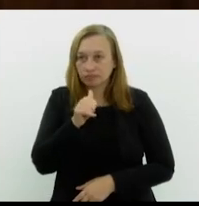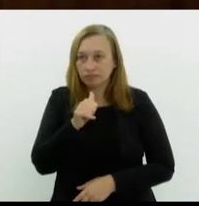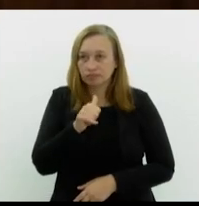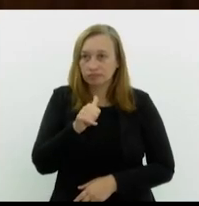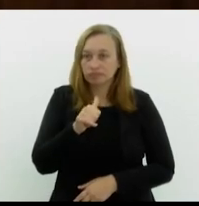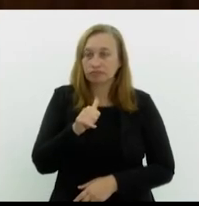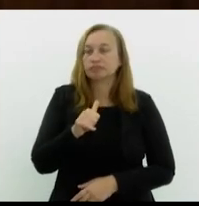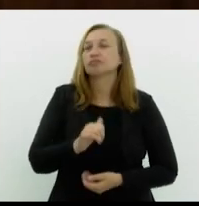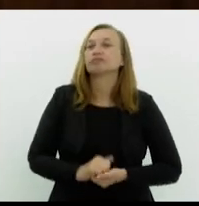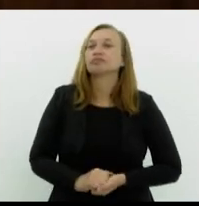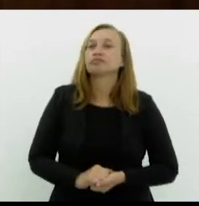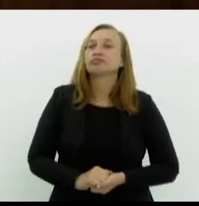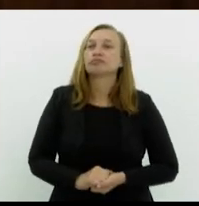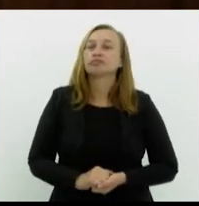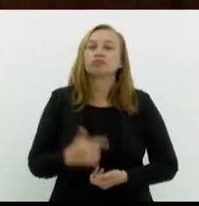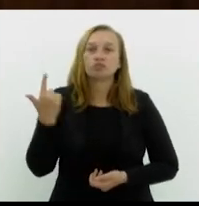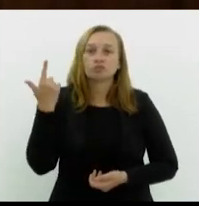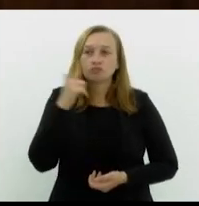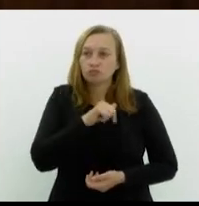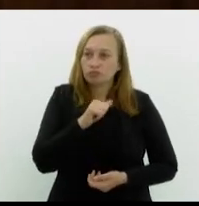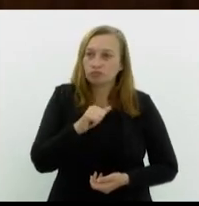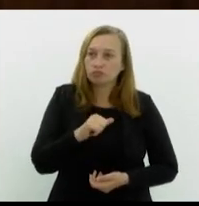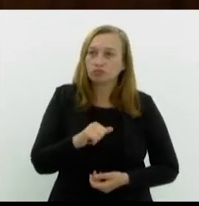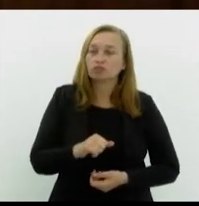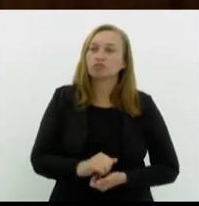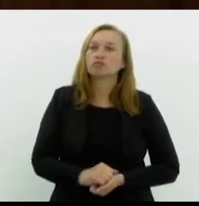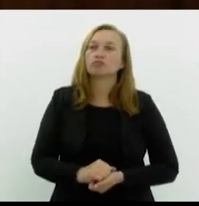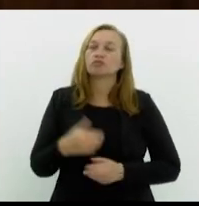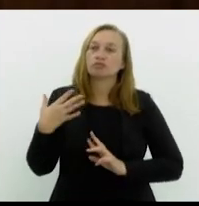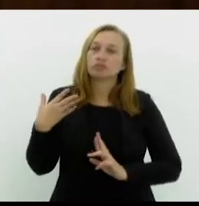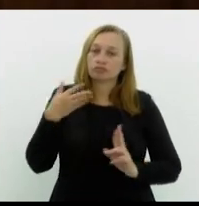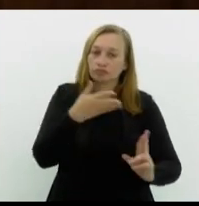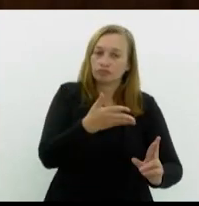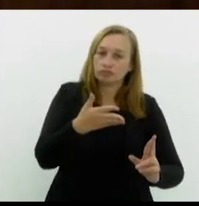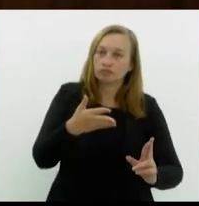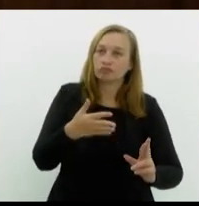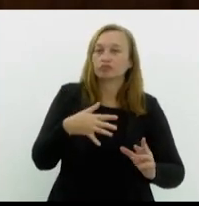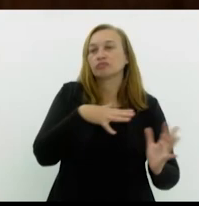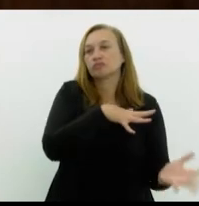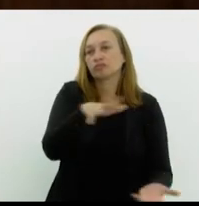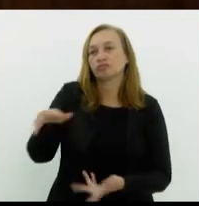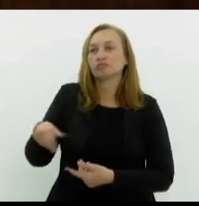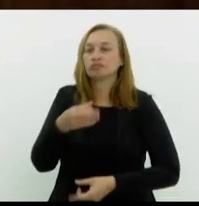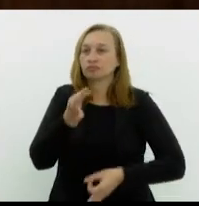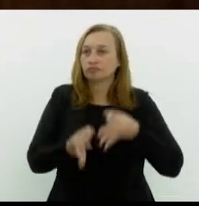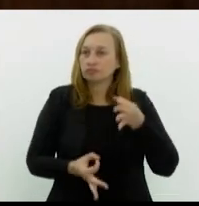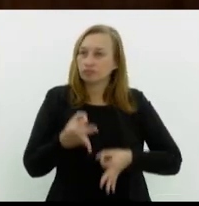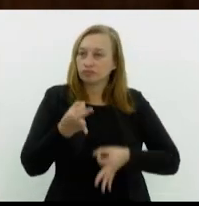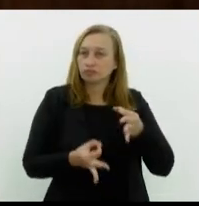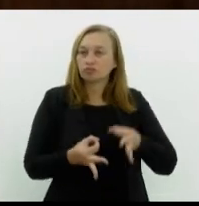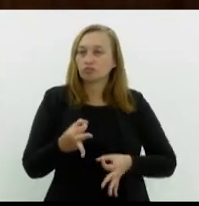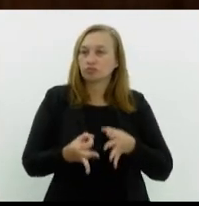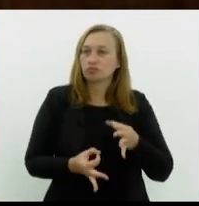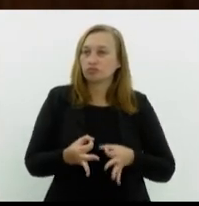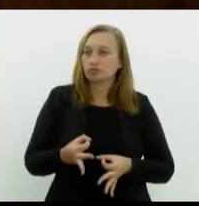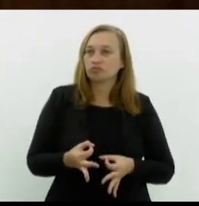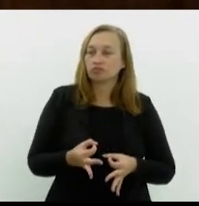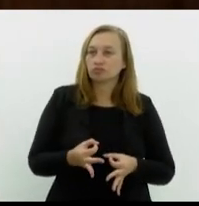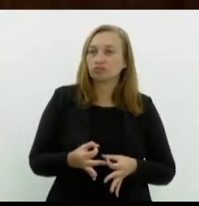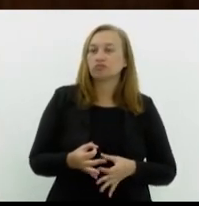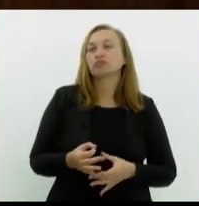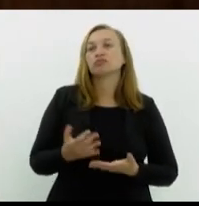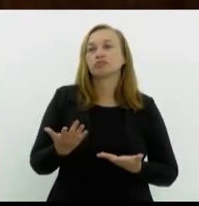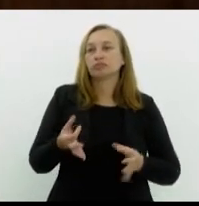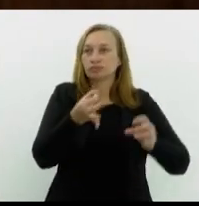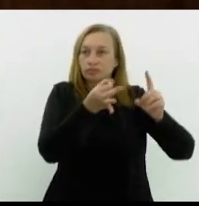caminharem, conseguirem se destacar no mundo jurídico, sem dúvida nenhuma, para a